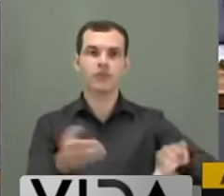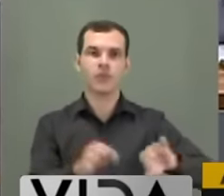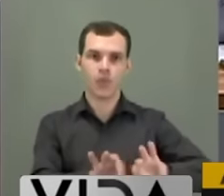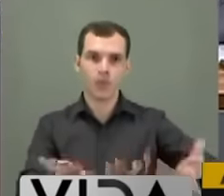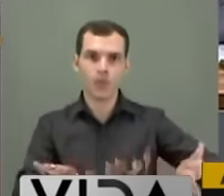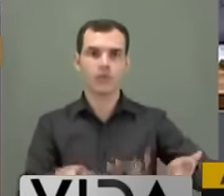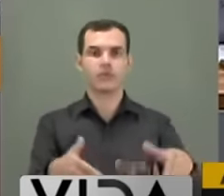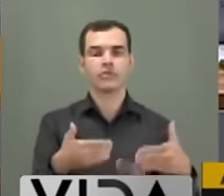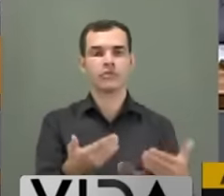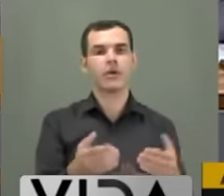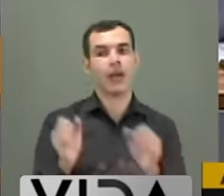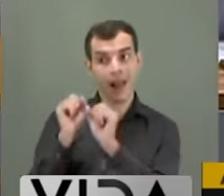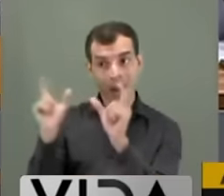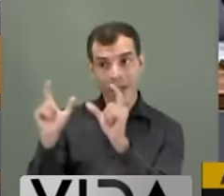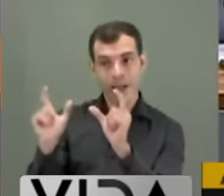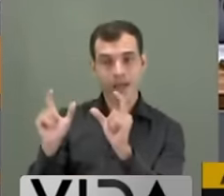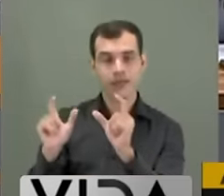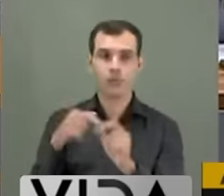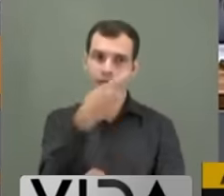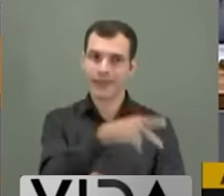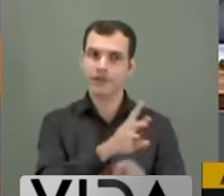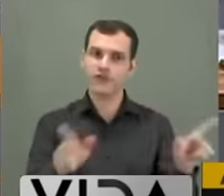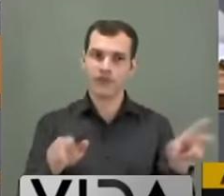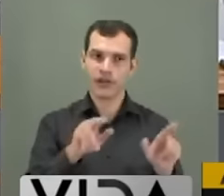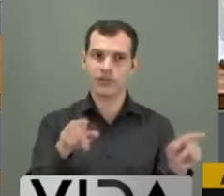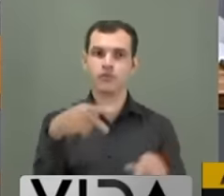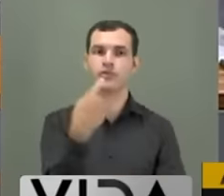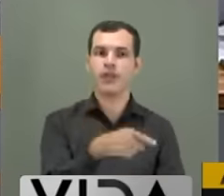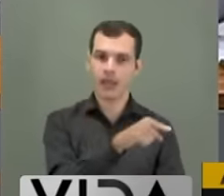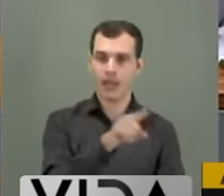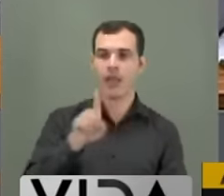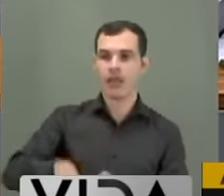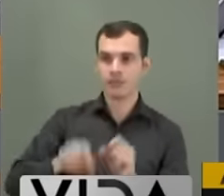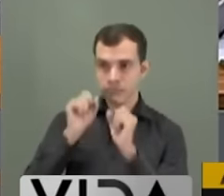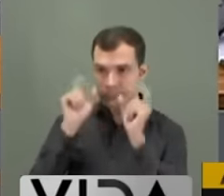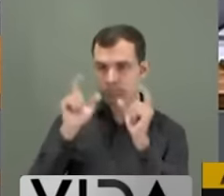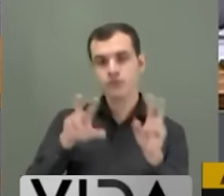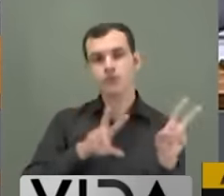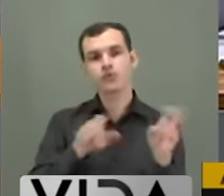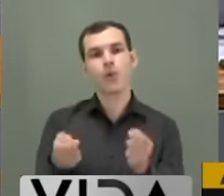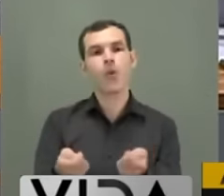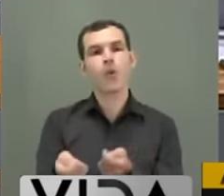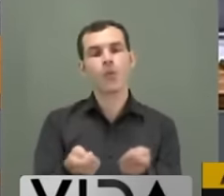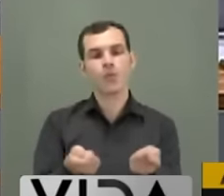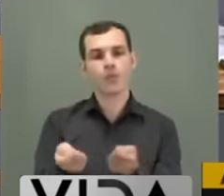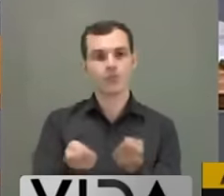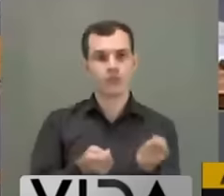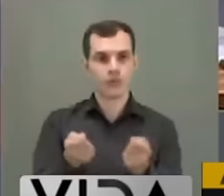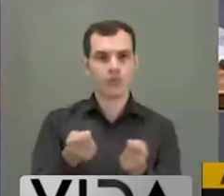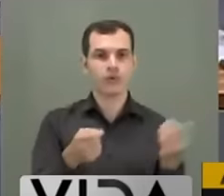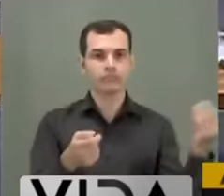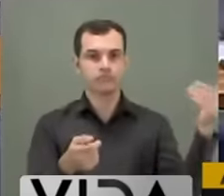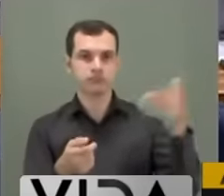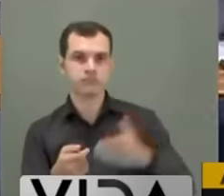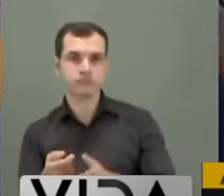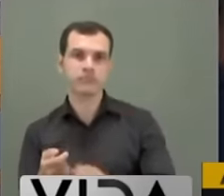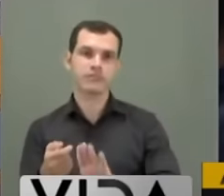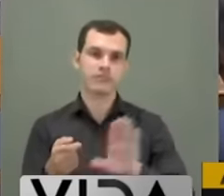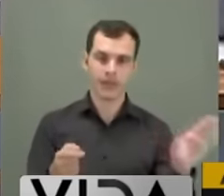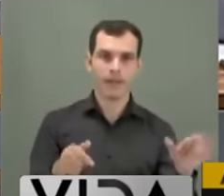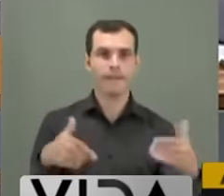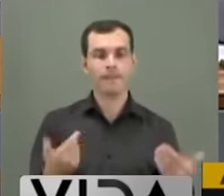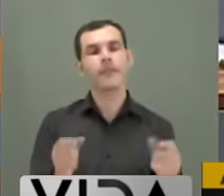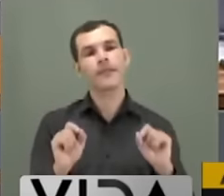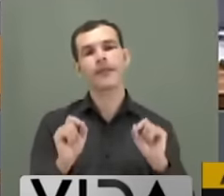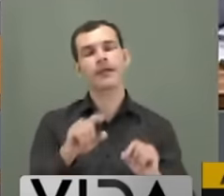quem, por por um controle migratório, não é ordem judicial, é por controle migratório, uma pessoa que tem que ter um caráter preventivo de fazer